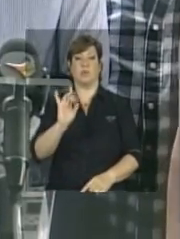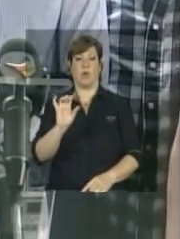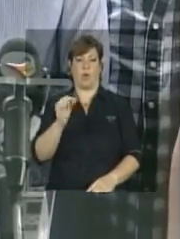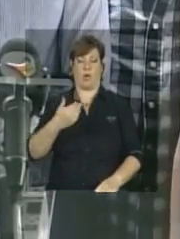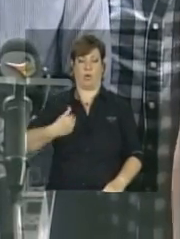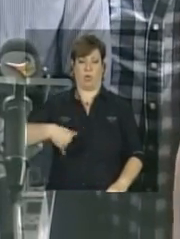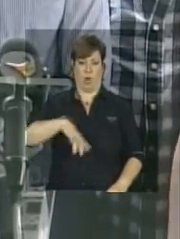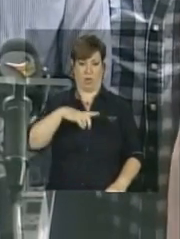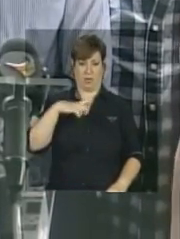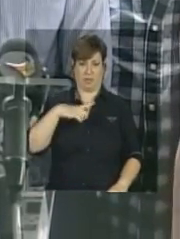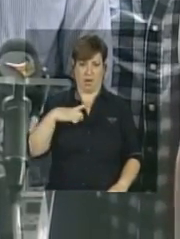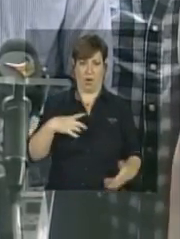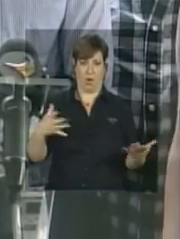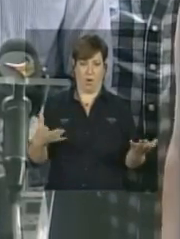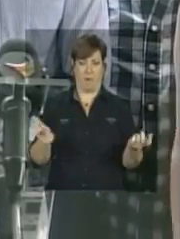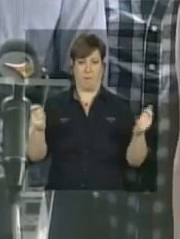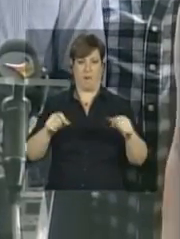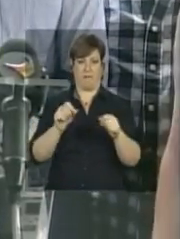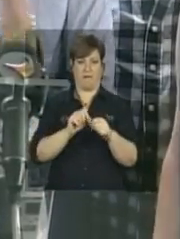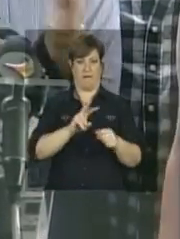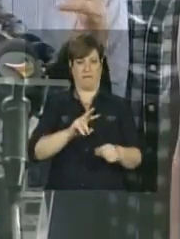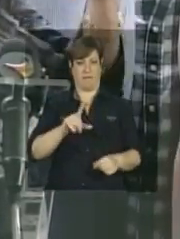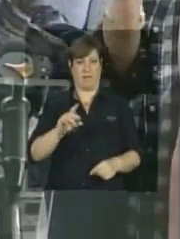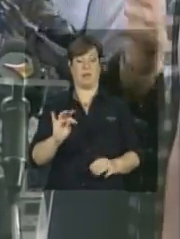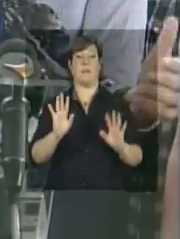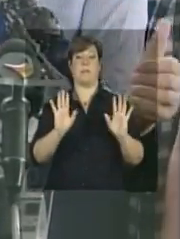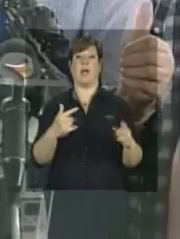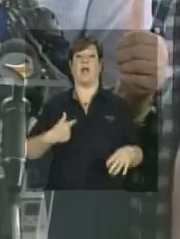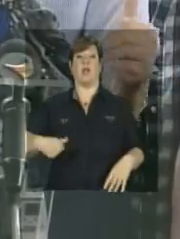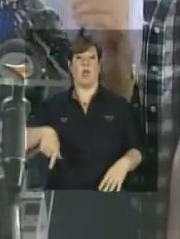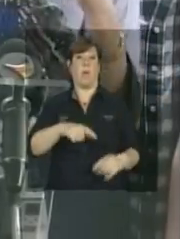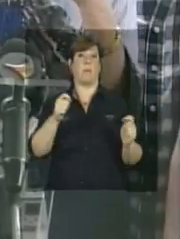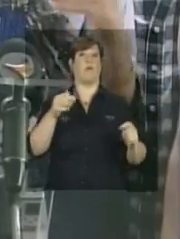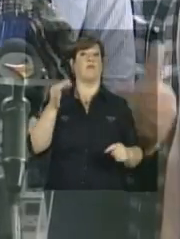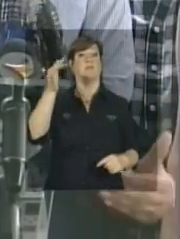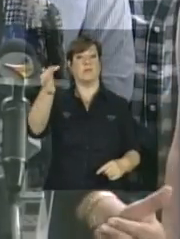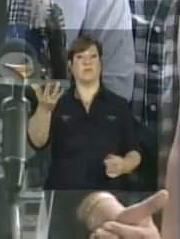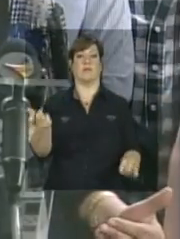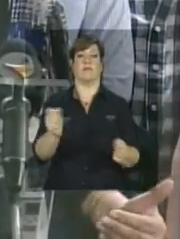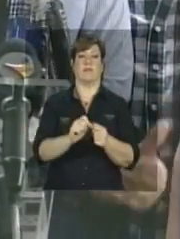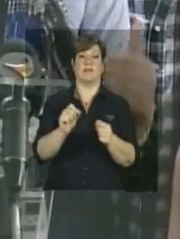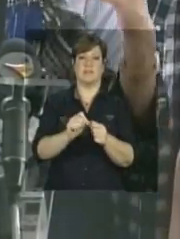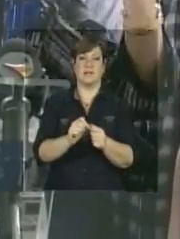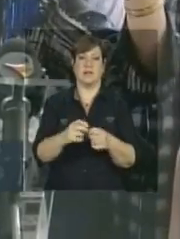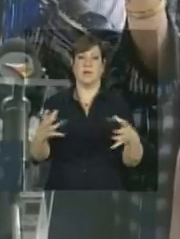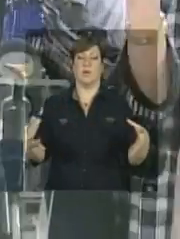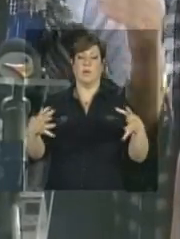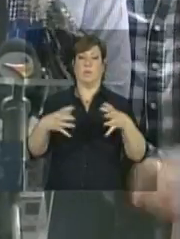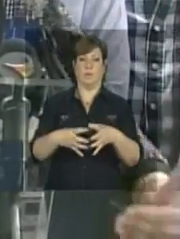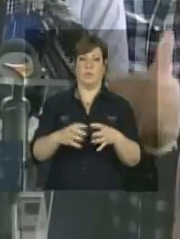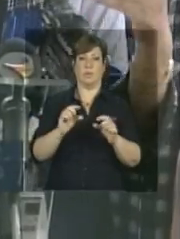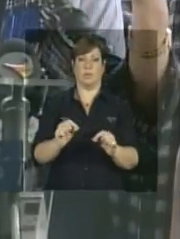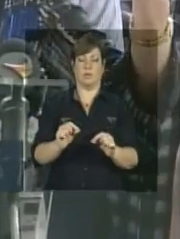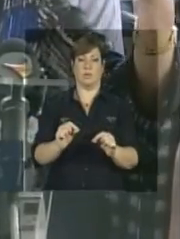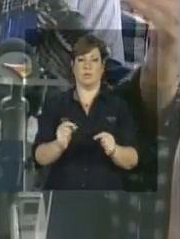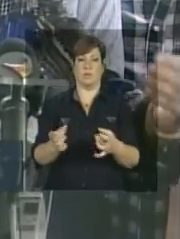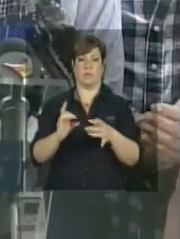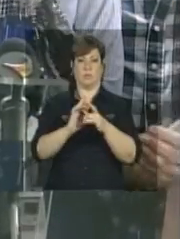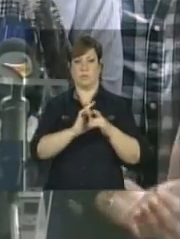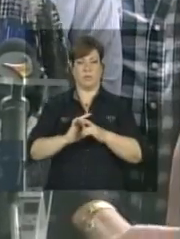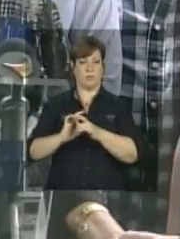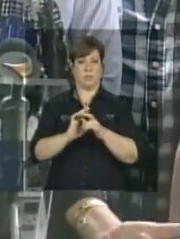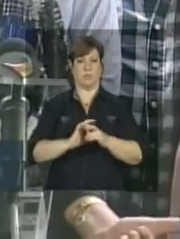hoje seja capaz de fazer VLT, mas que amanhã nós façamos partes